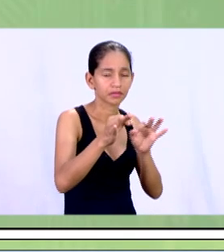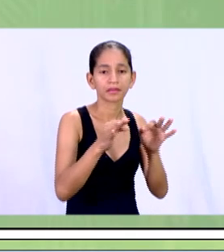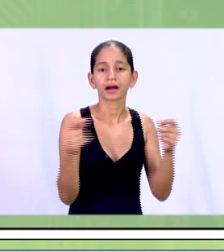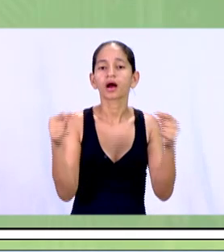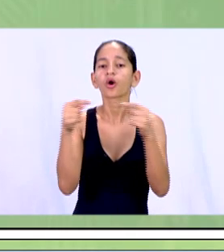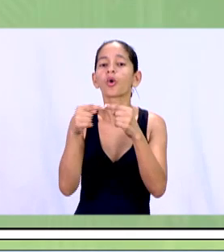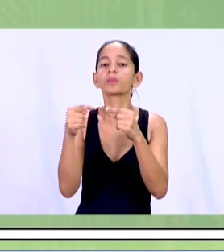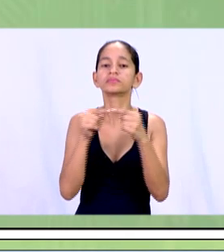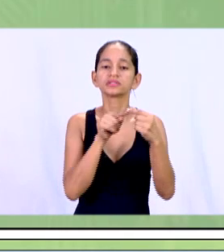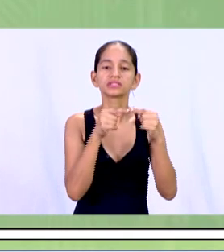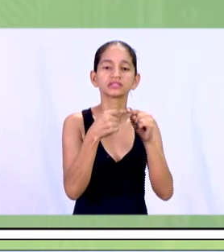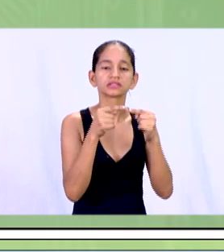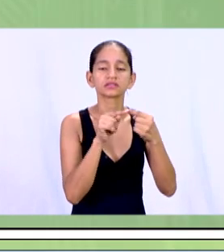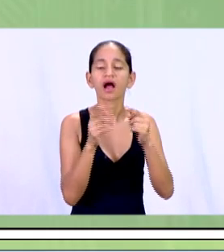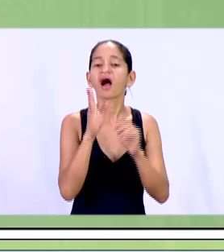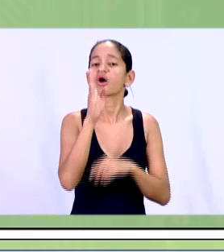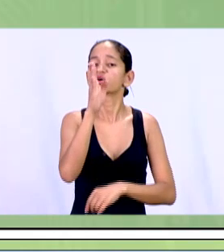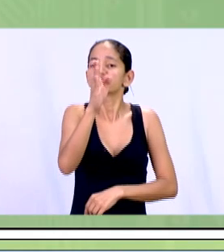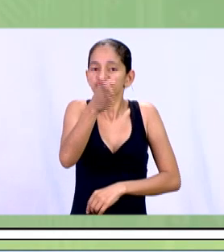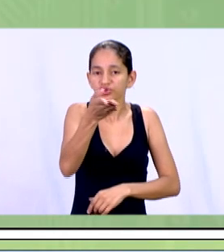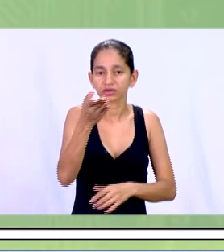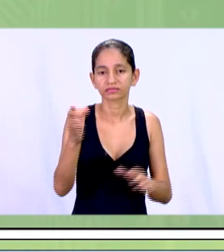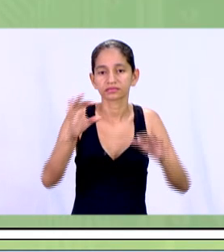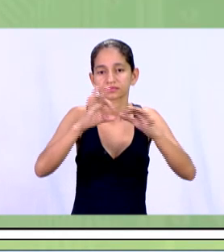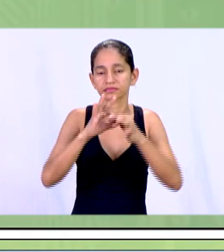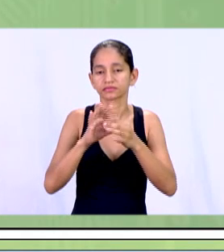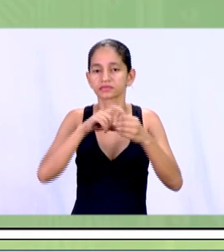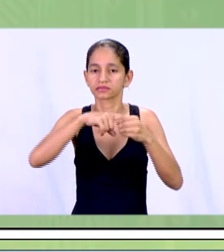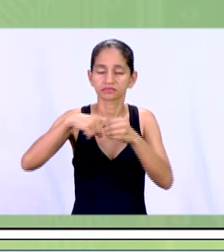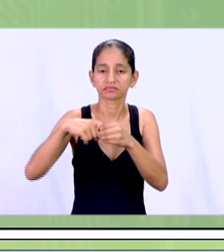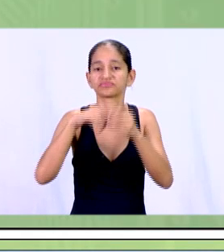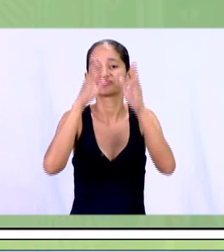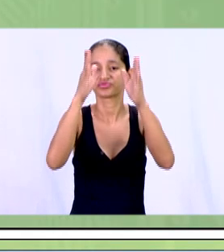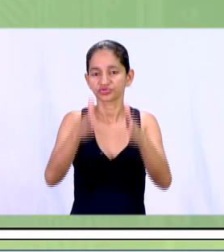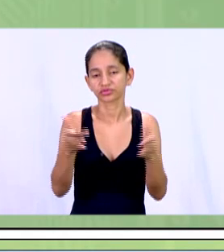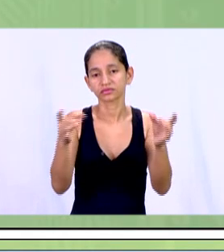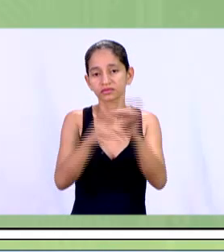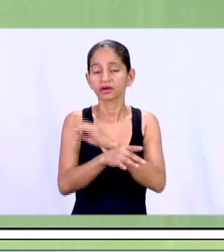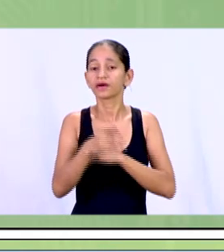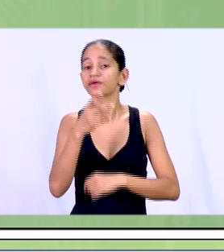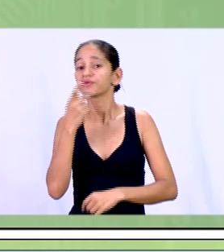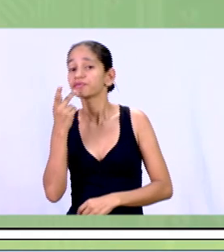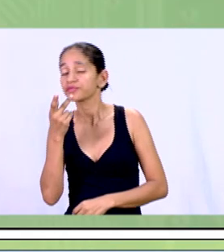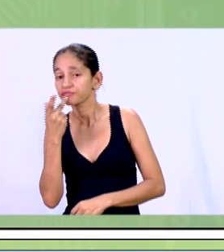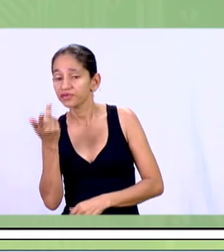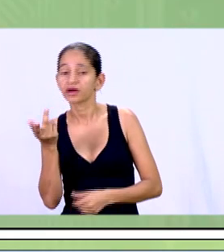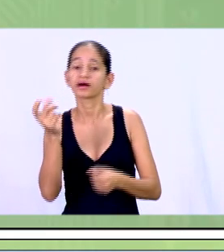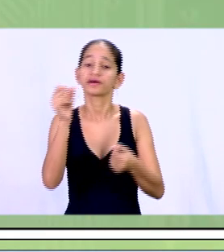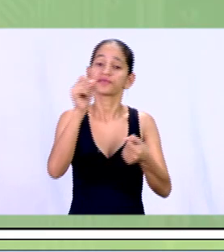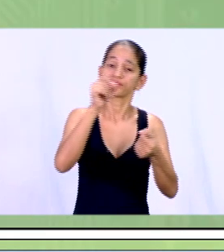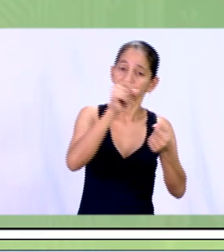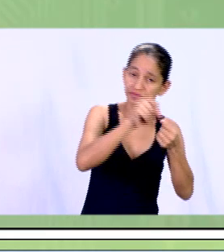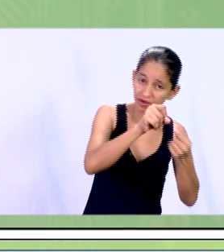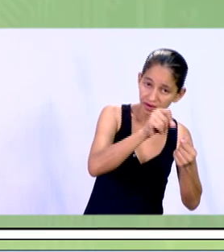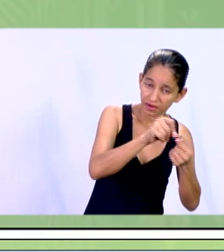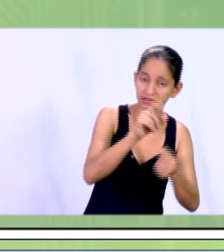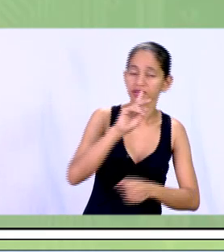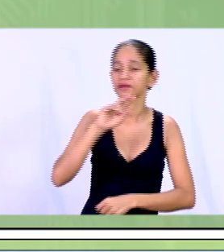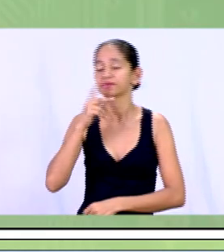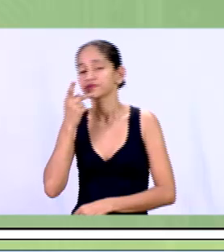coerência que tem que existir entre aquilo que a gente diz e aquilo que a gente faz, né?